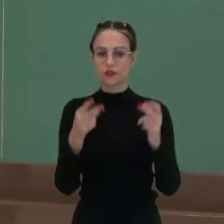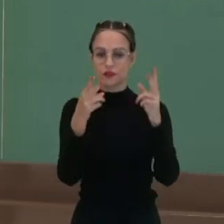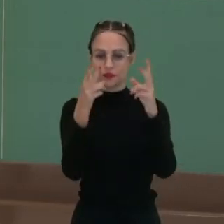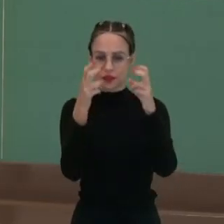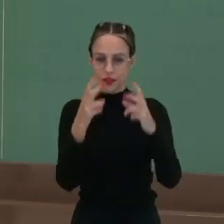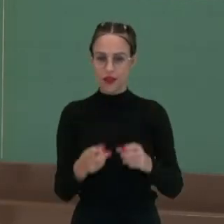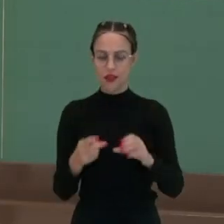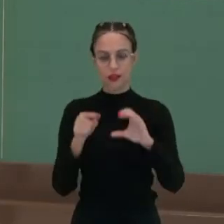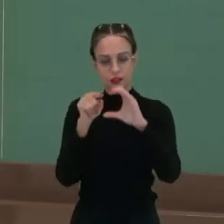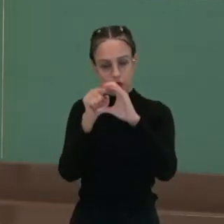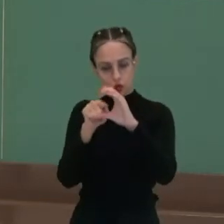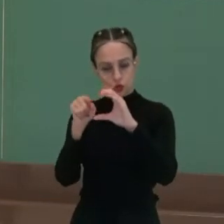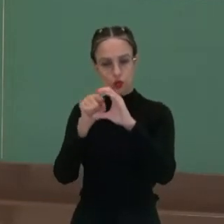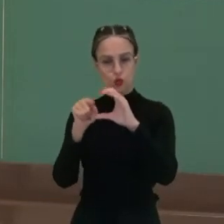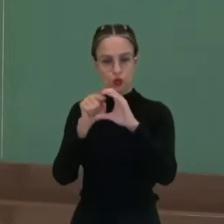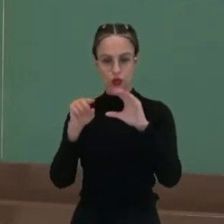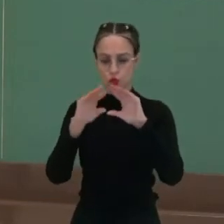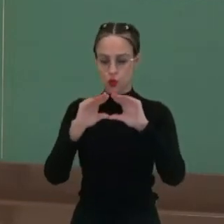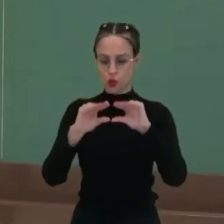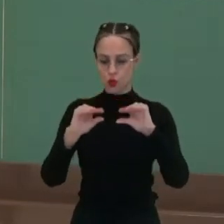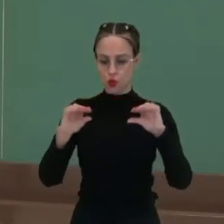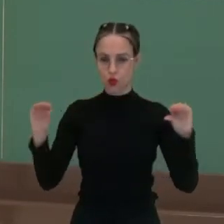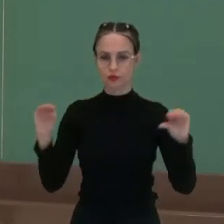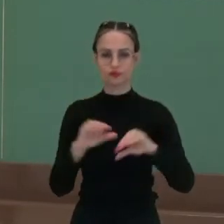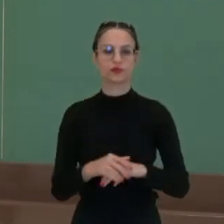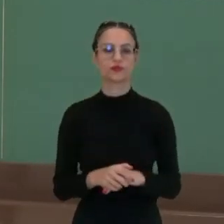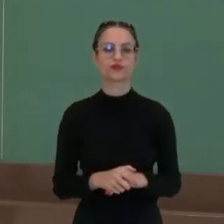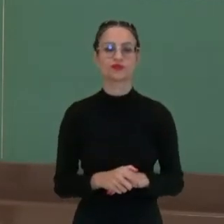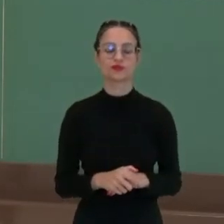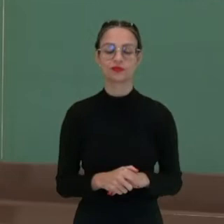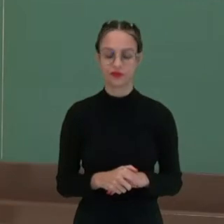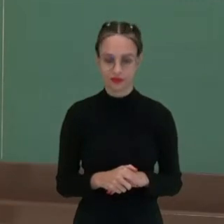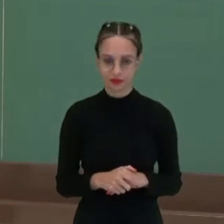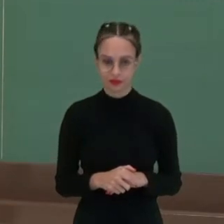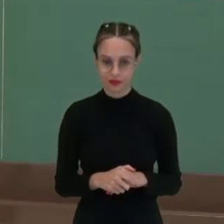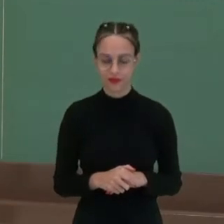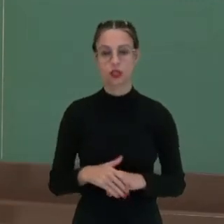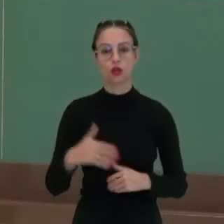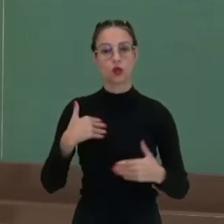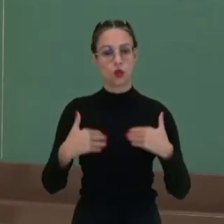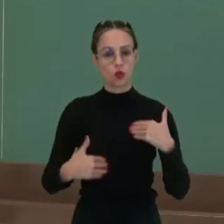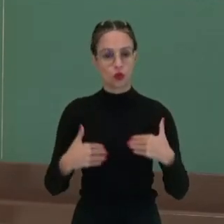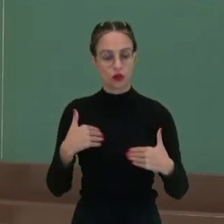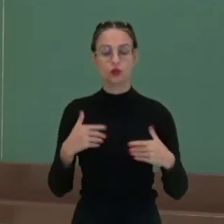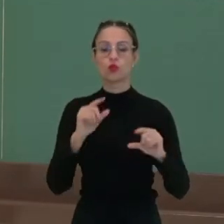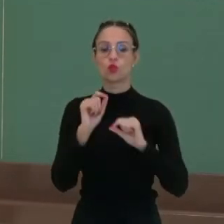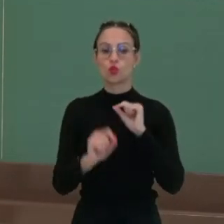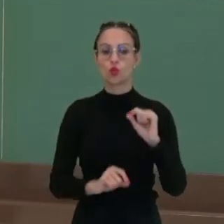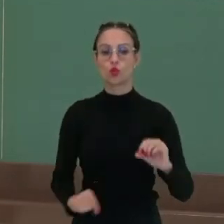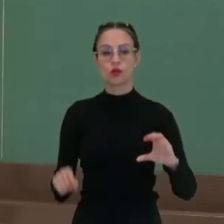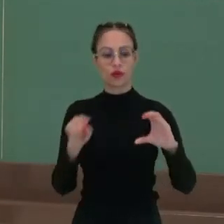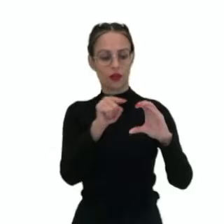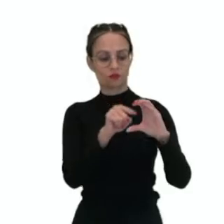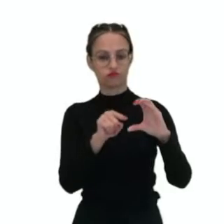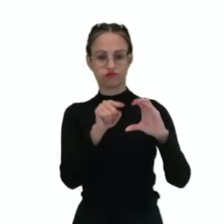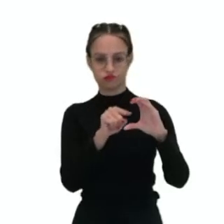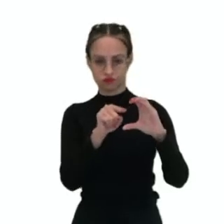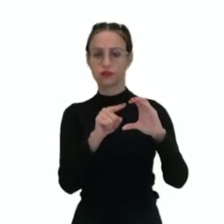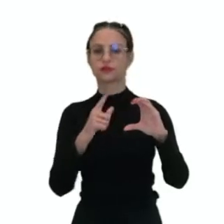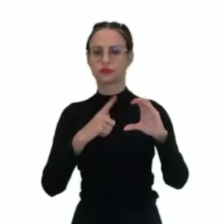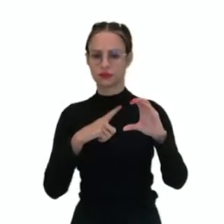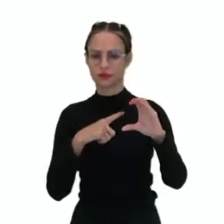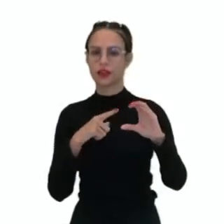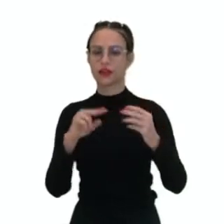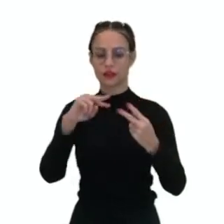esse núcleo mais alongado. Nos organismos eucarióticos, o DNA